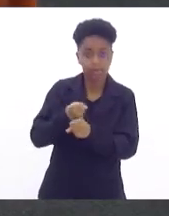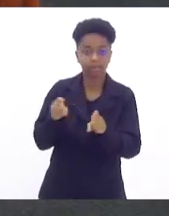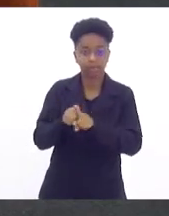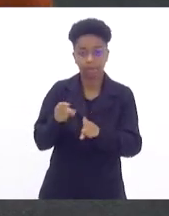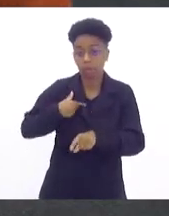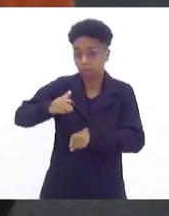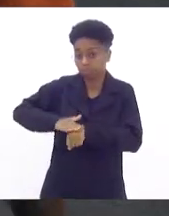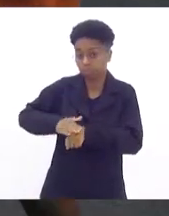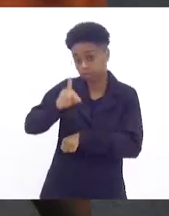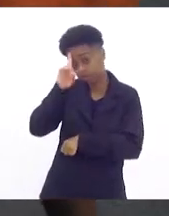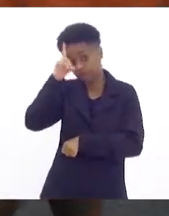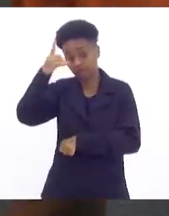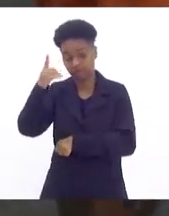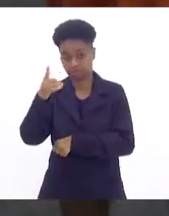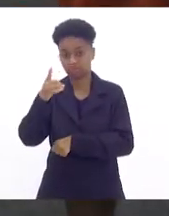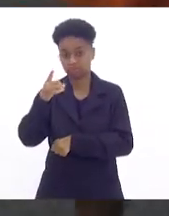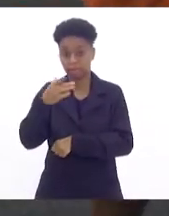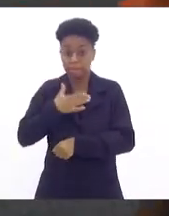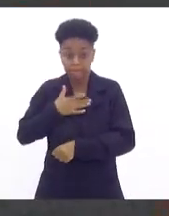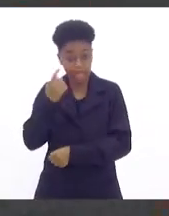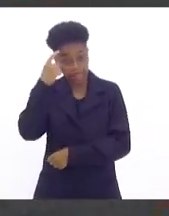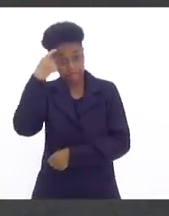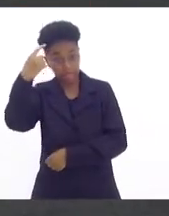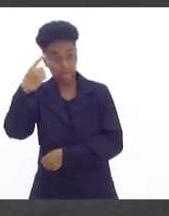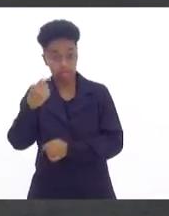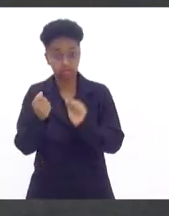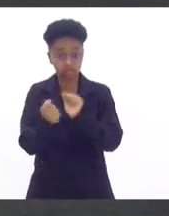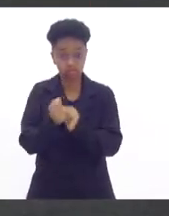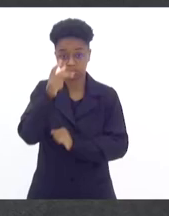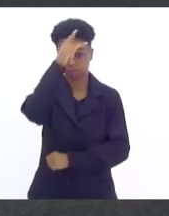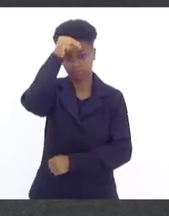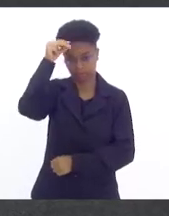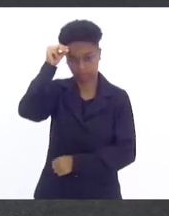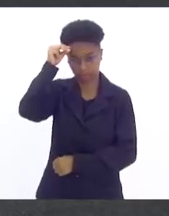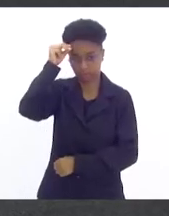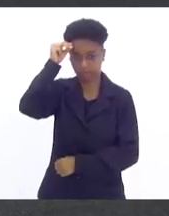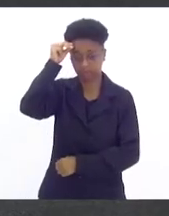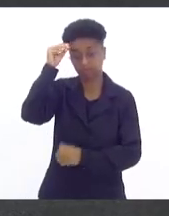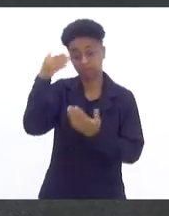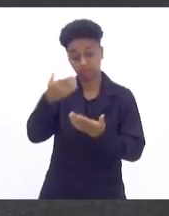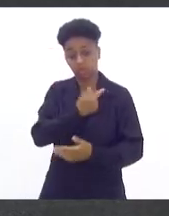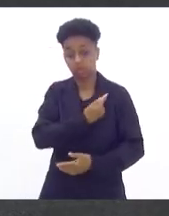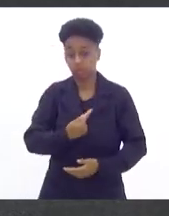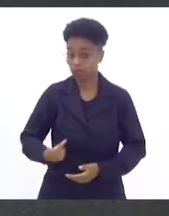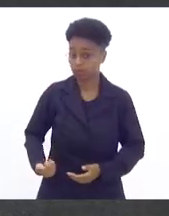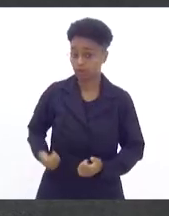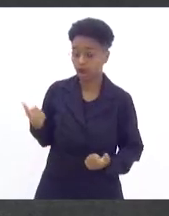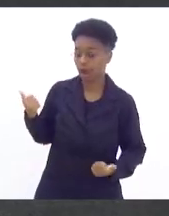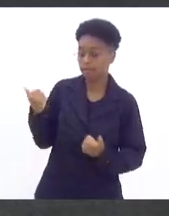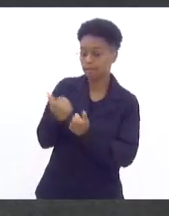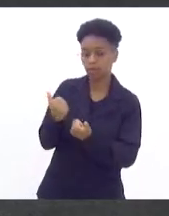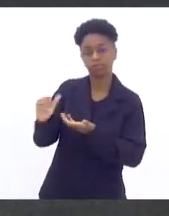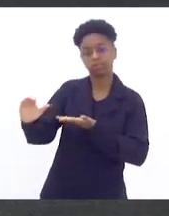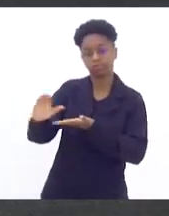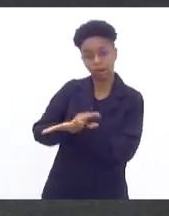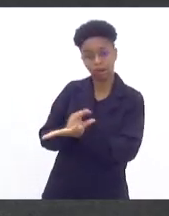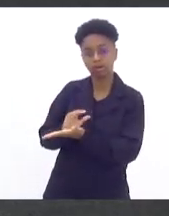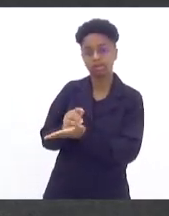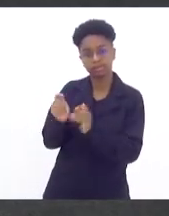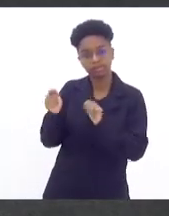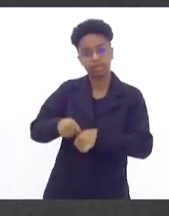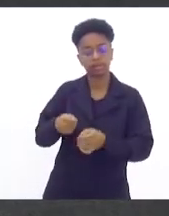idealizada por mim a ideia foi minha junto com a prefeitura e o governador nos deu essa obra que vai